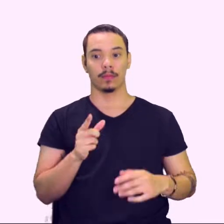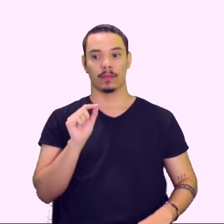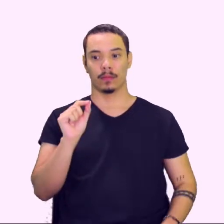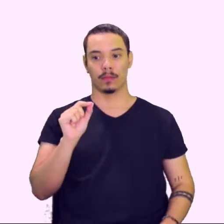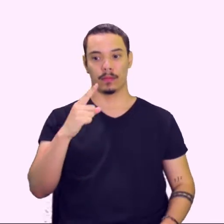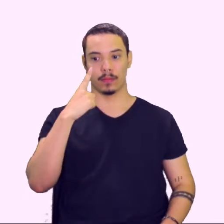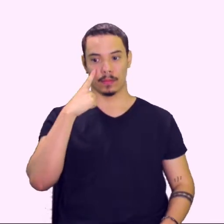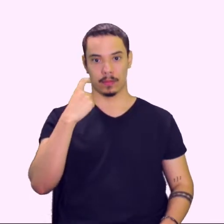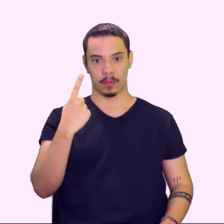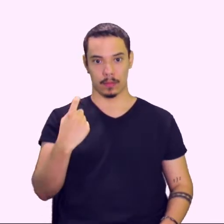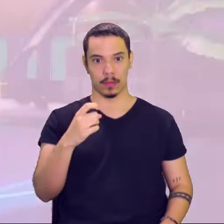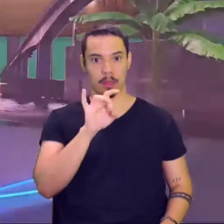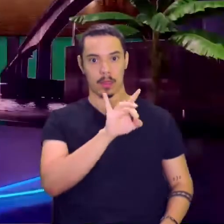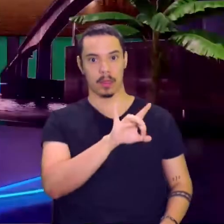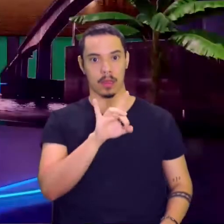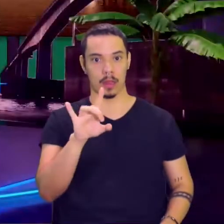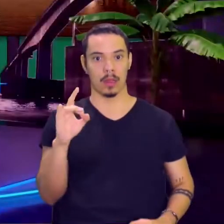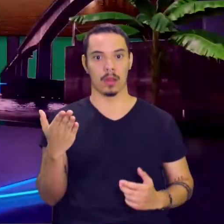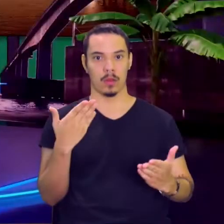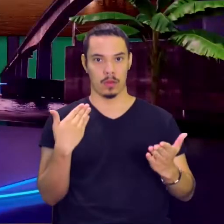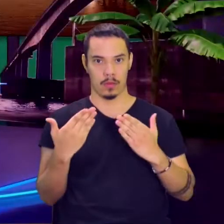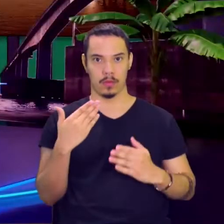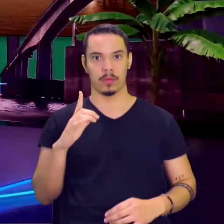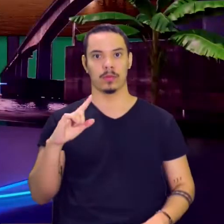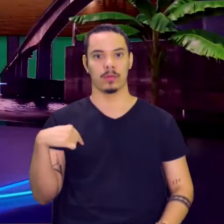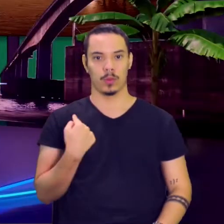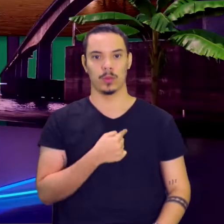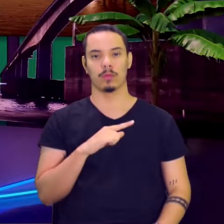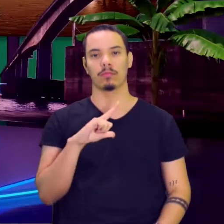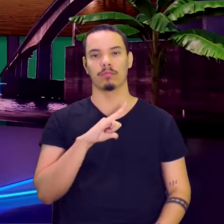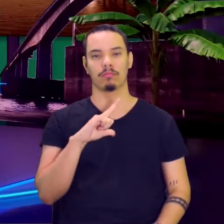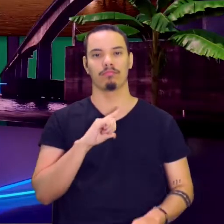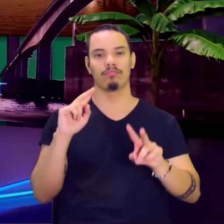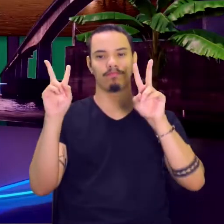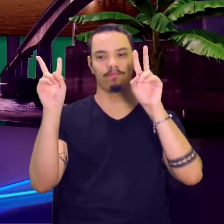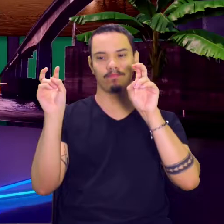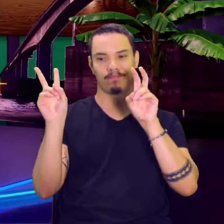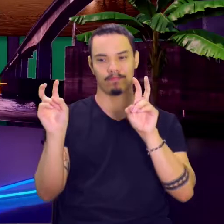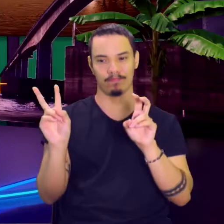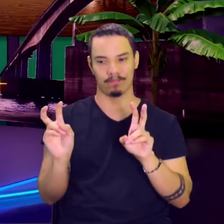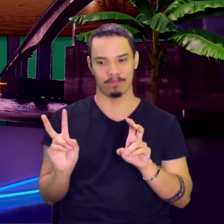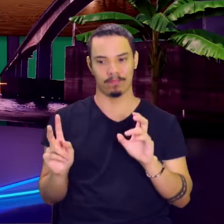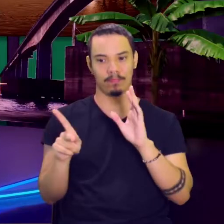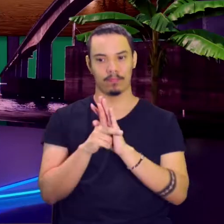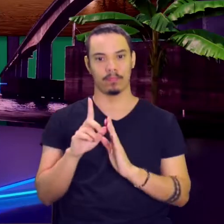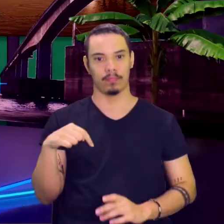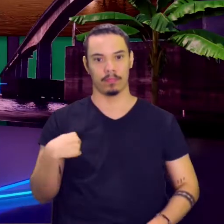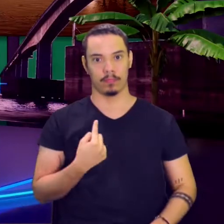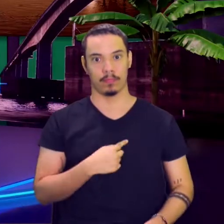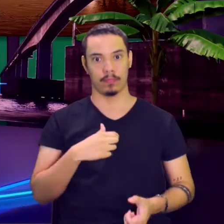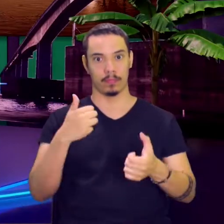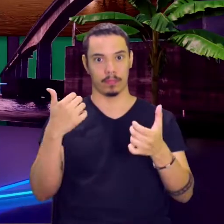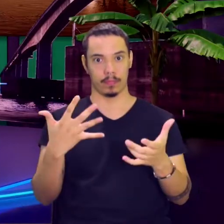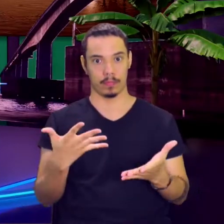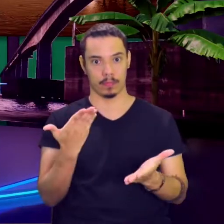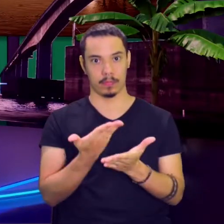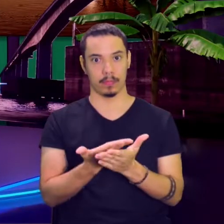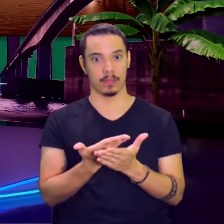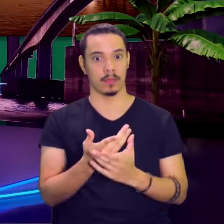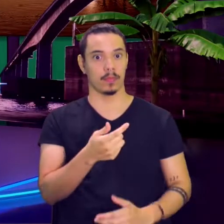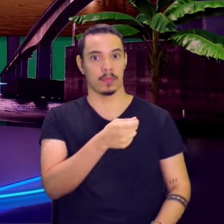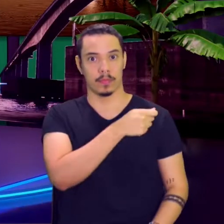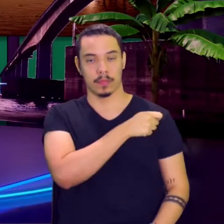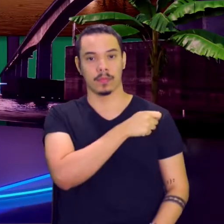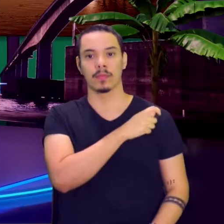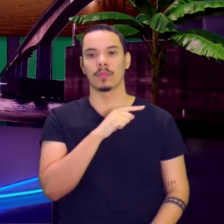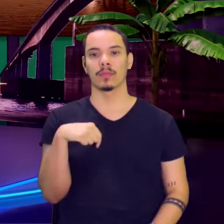interessante é que cada conversa que a gente tem, cada assunto que a gente aborda e traz para os nossos alunos, a gente quer